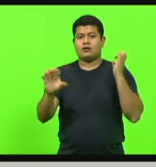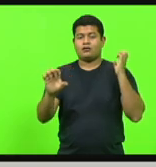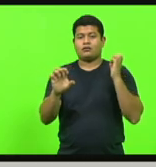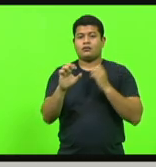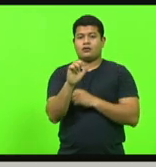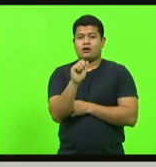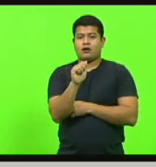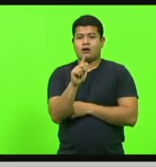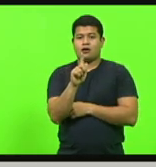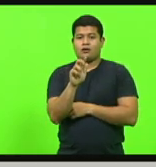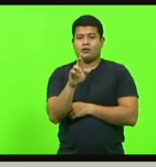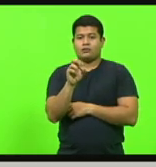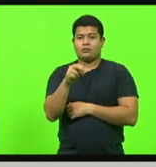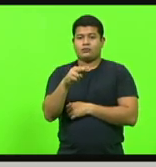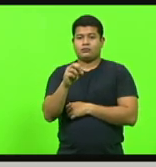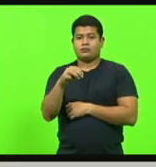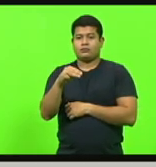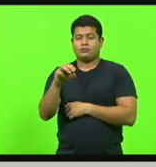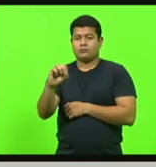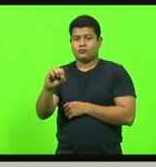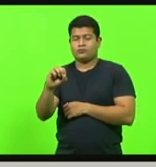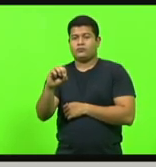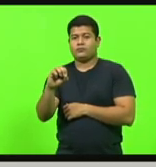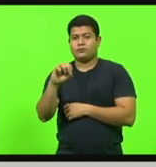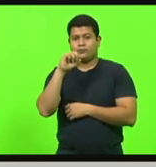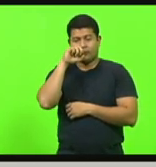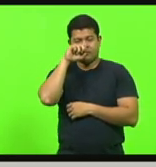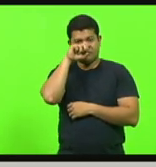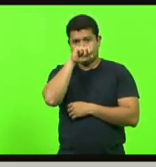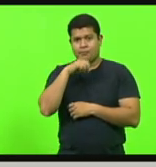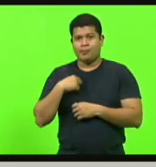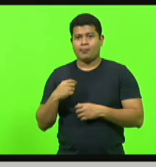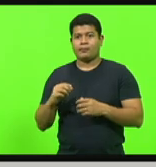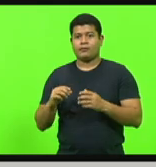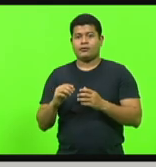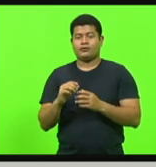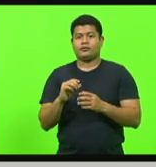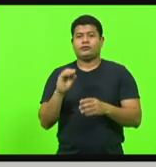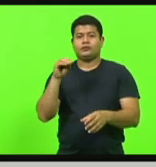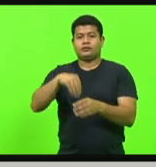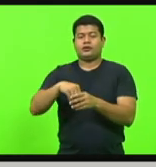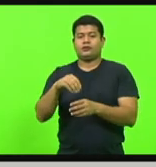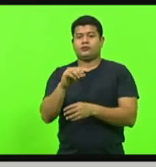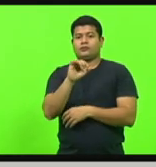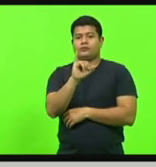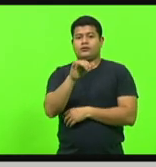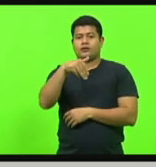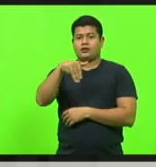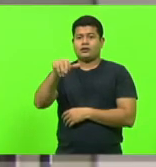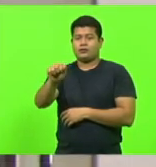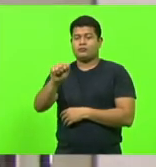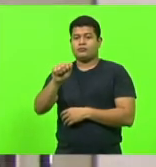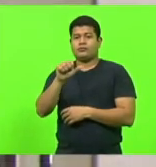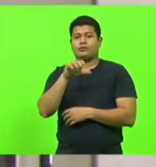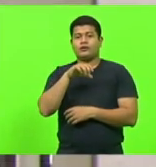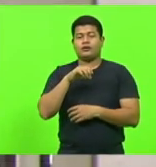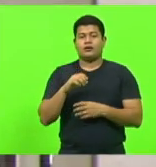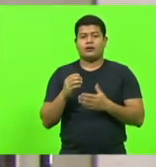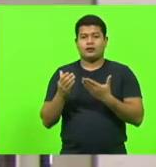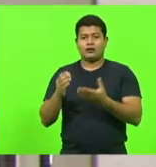no concurso público para provimento de vaga, no quadro de pessoal do IMA, da Coordenadoria de Canoinhas, em discussão.